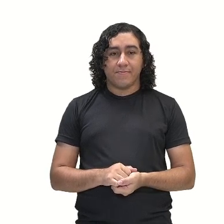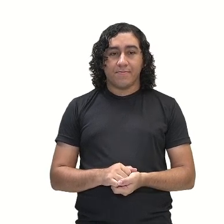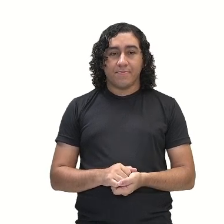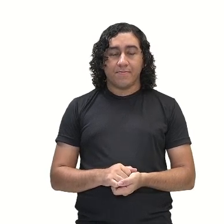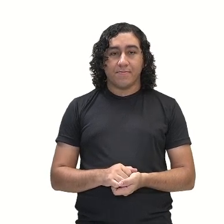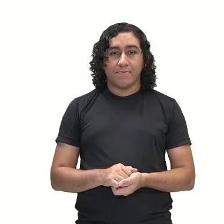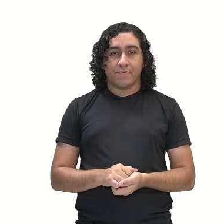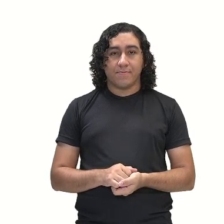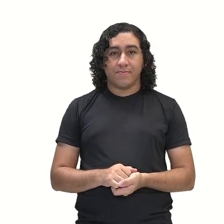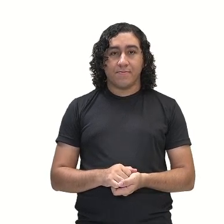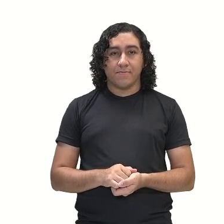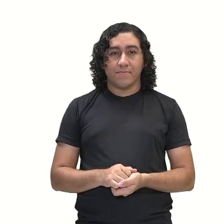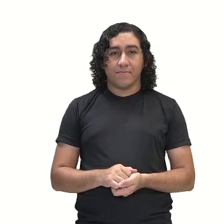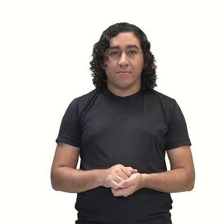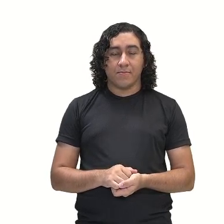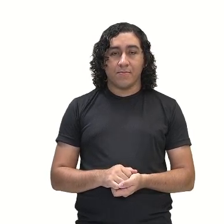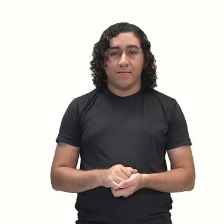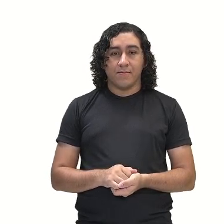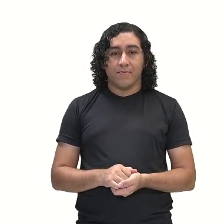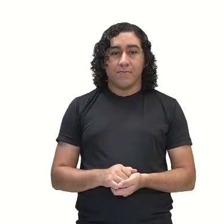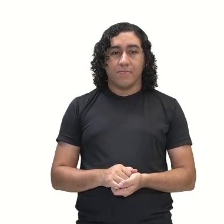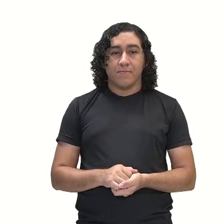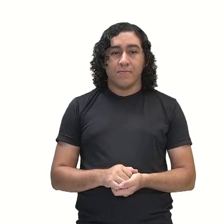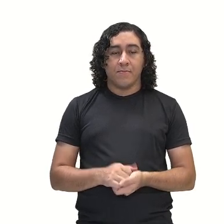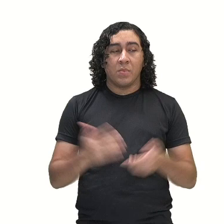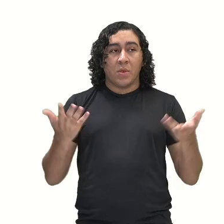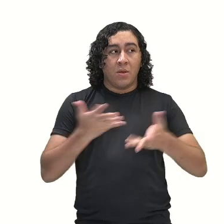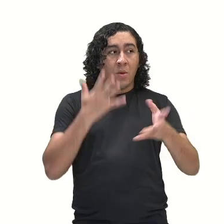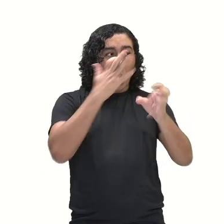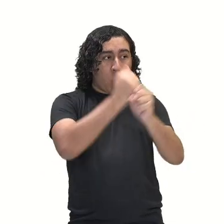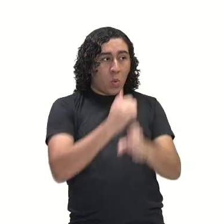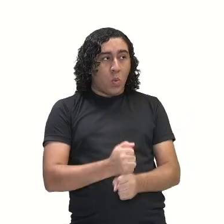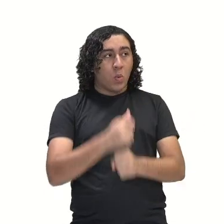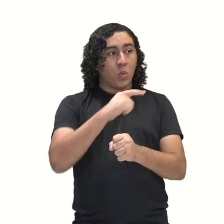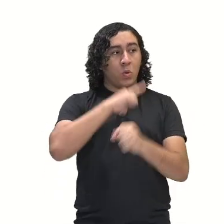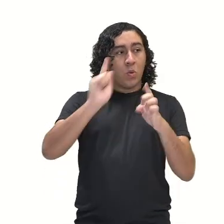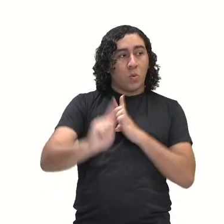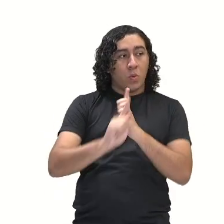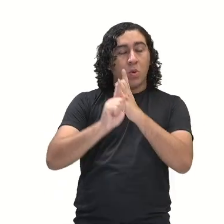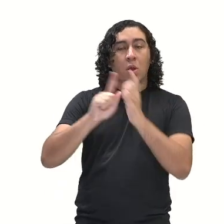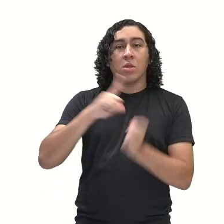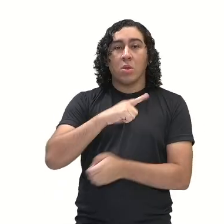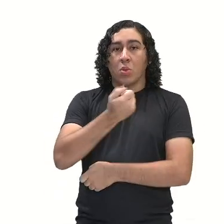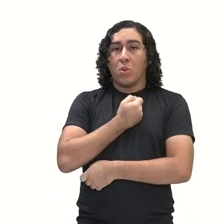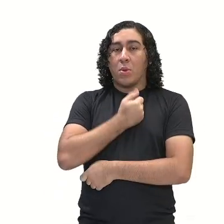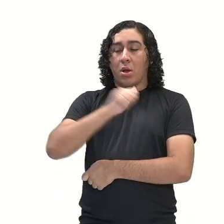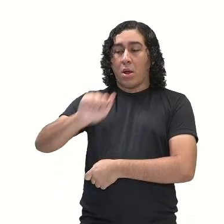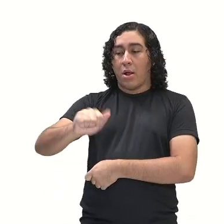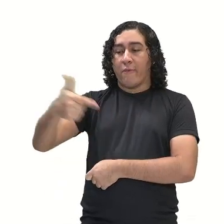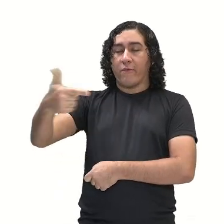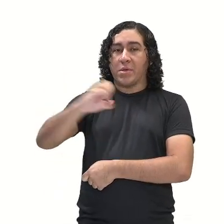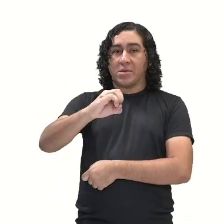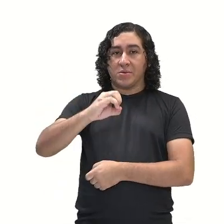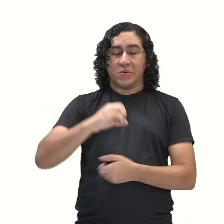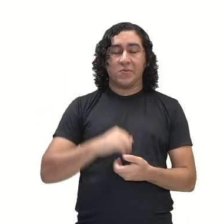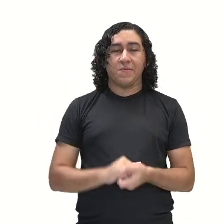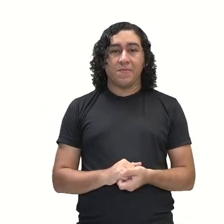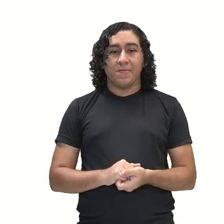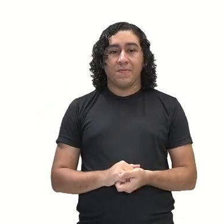Vamos agora fazer as operações aí para a gente chegar no valor do A20, né? Então,